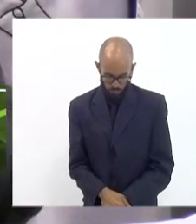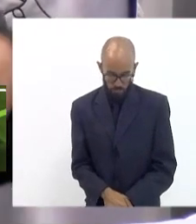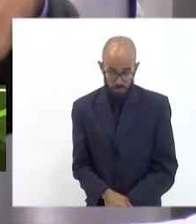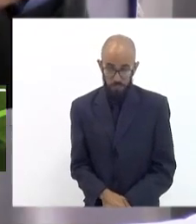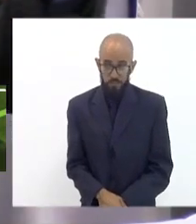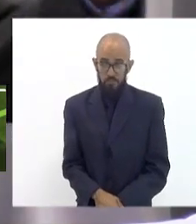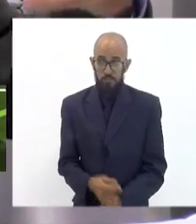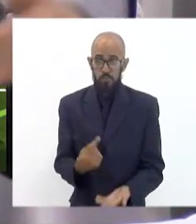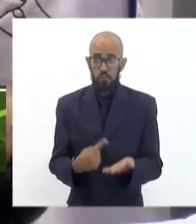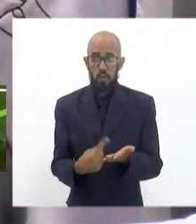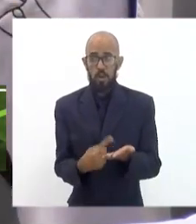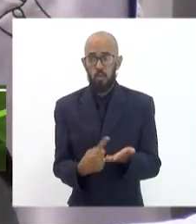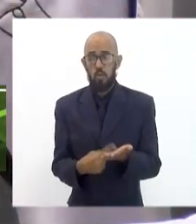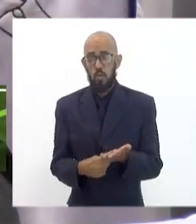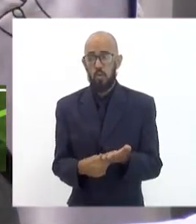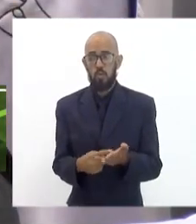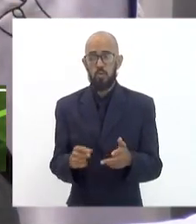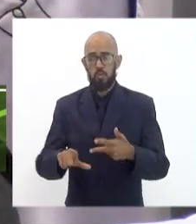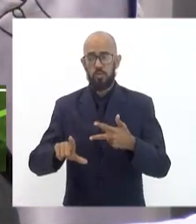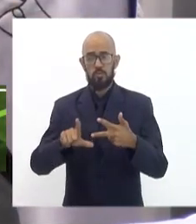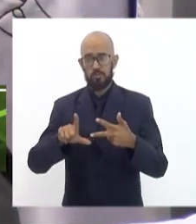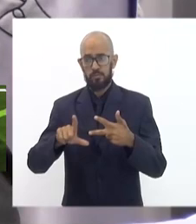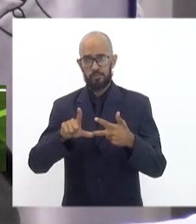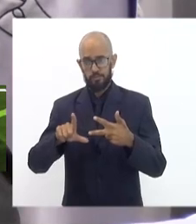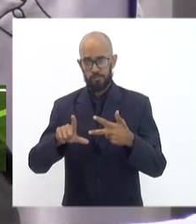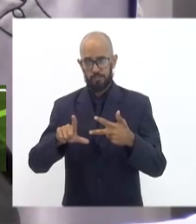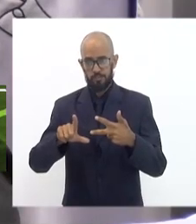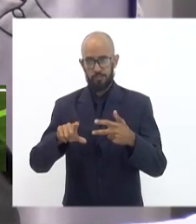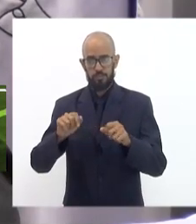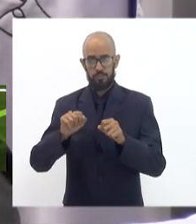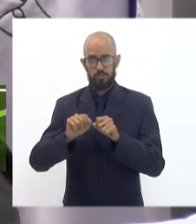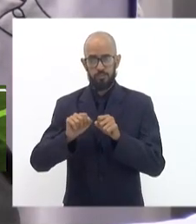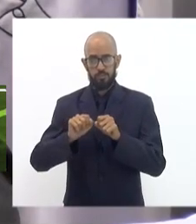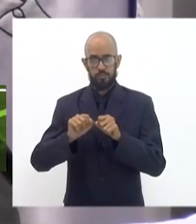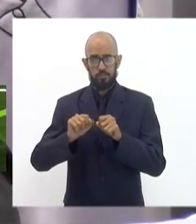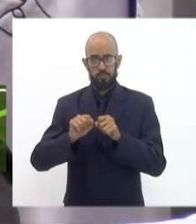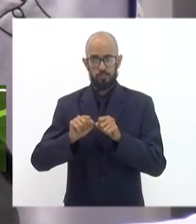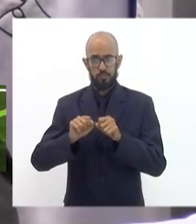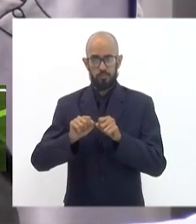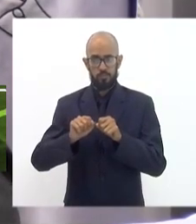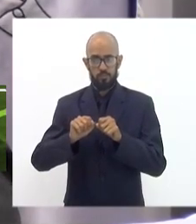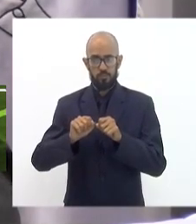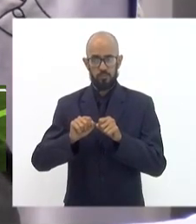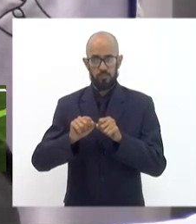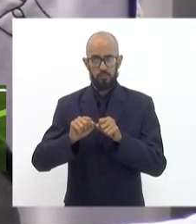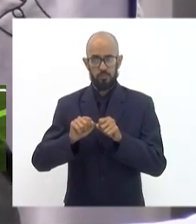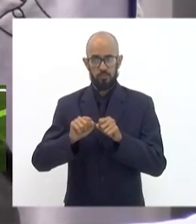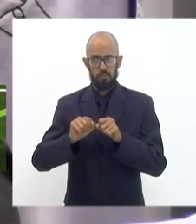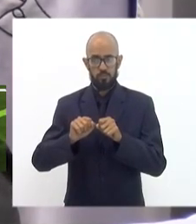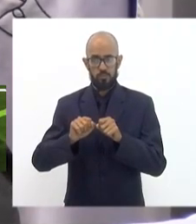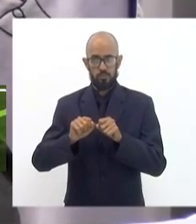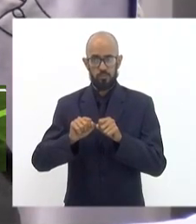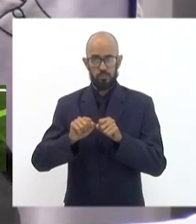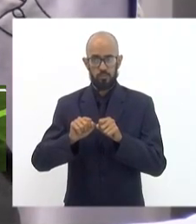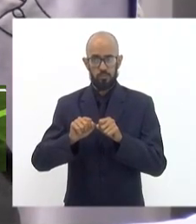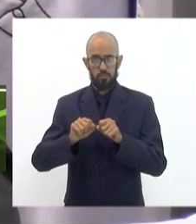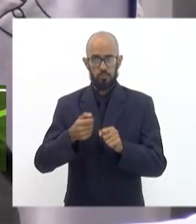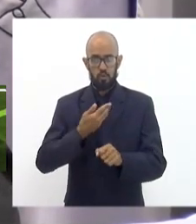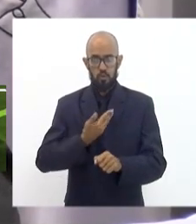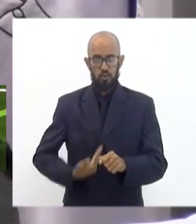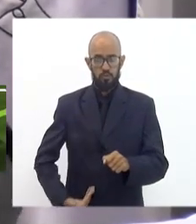a um acordo que o Parlamento fez foi para cima no último no único ano do governador Wilson